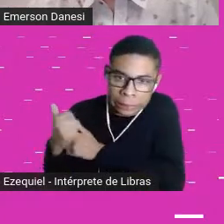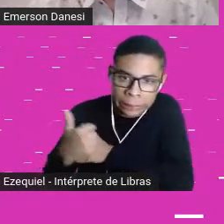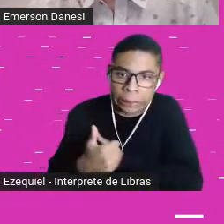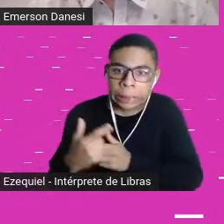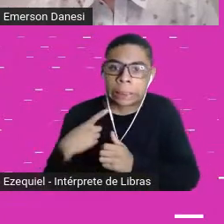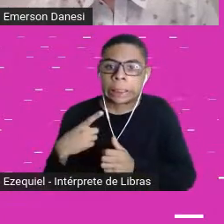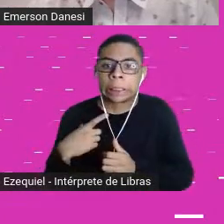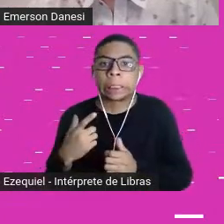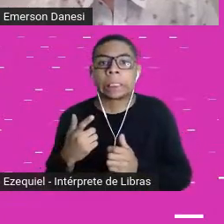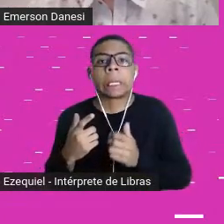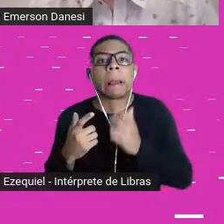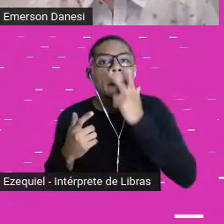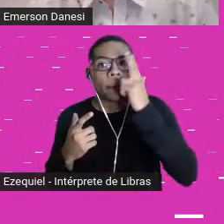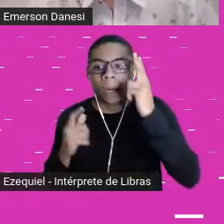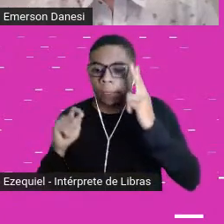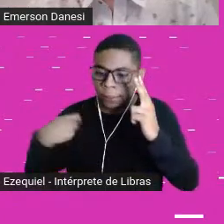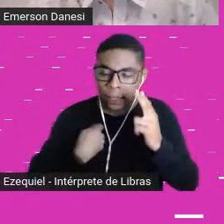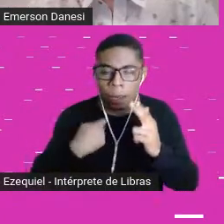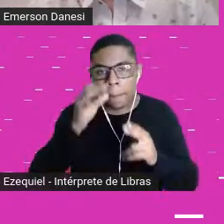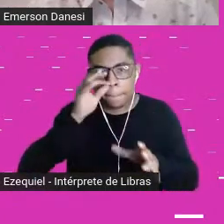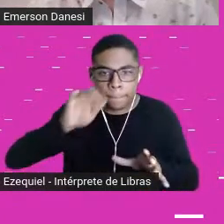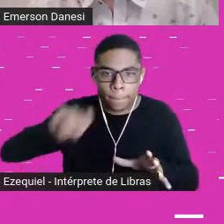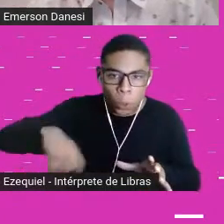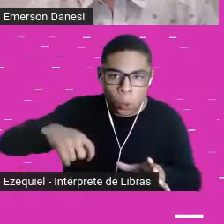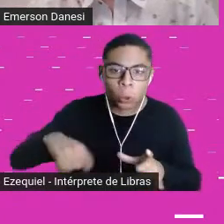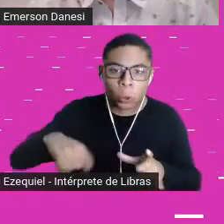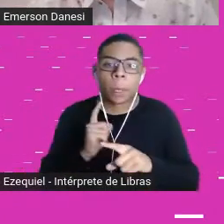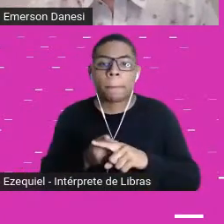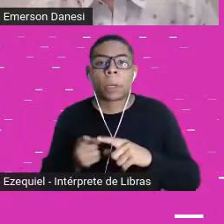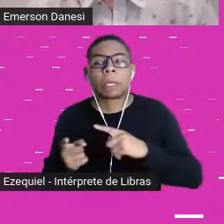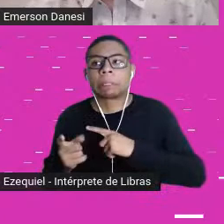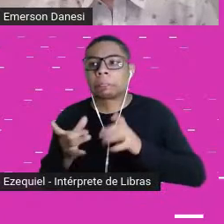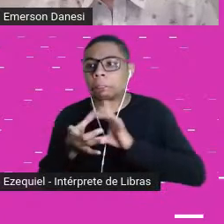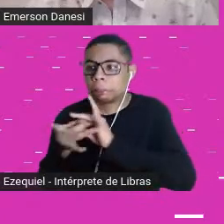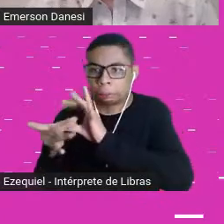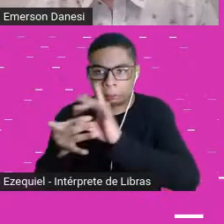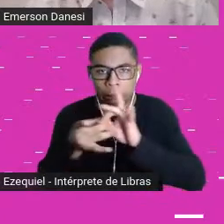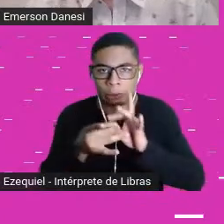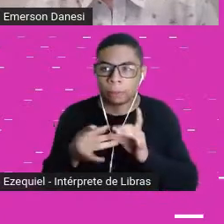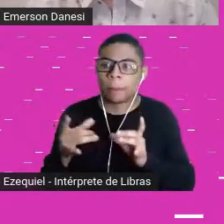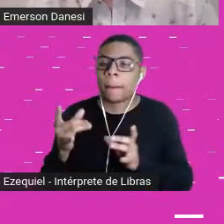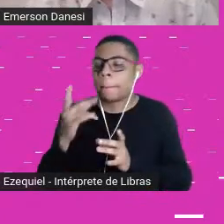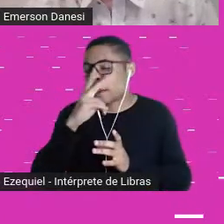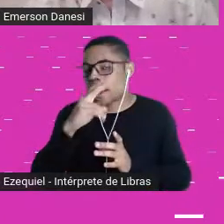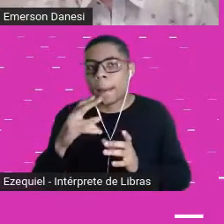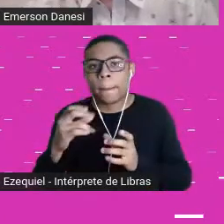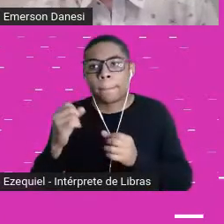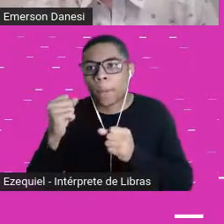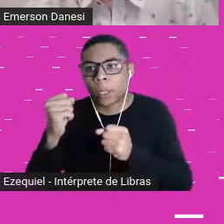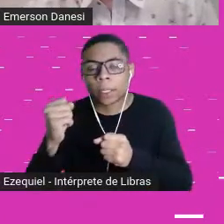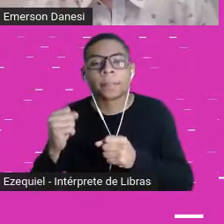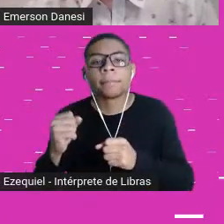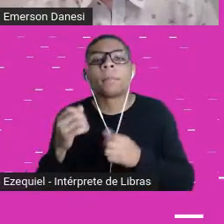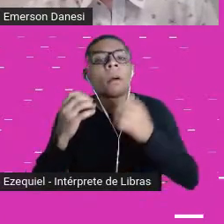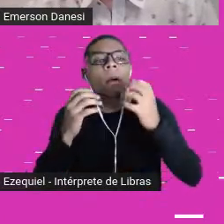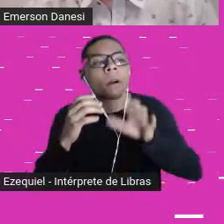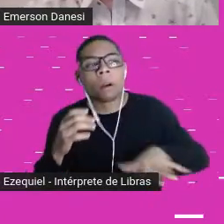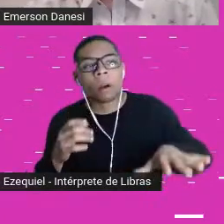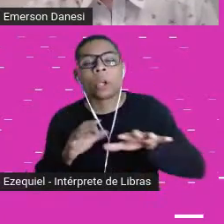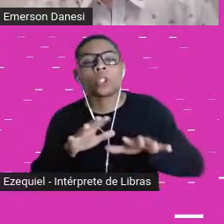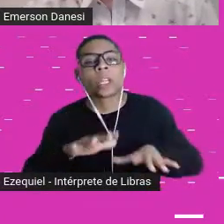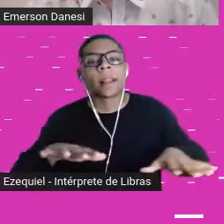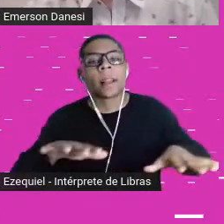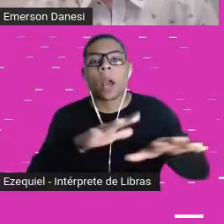tida como bruxa, porque tem essas conexões ou essa potência, e que não é aceita pela sociedade, porque não é